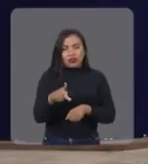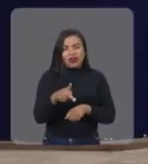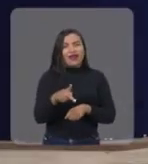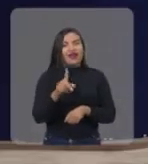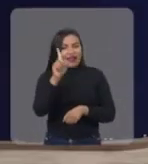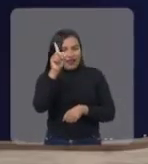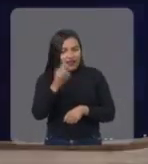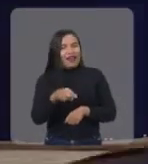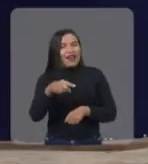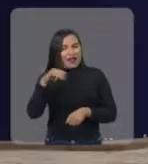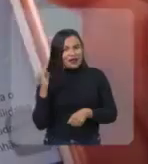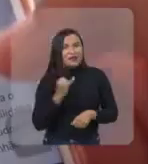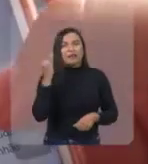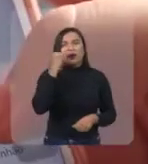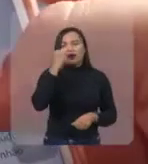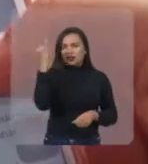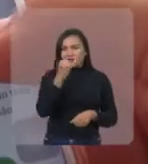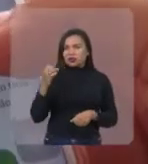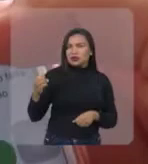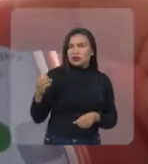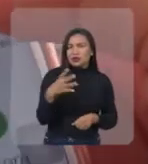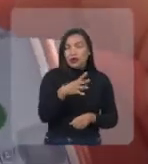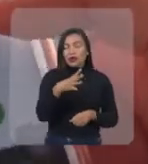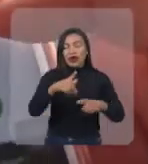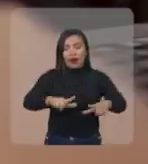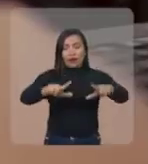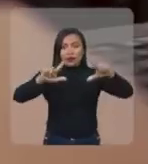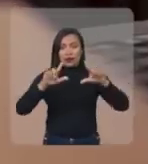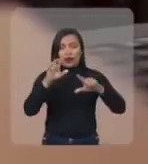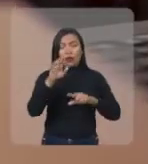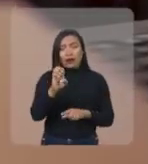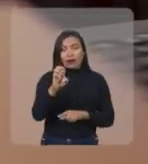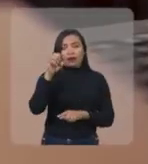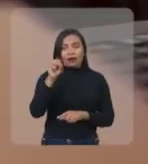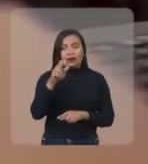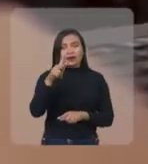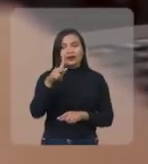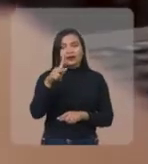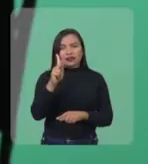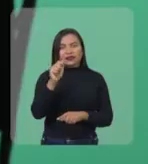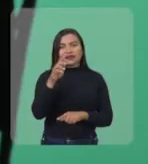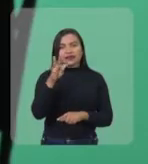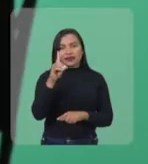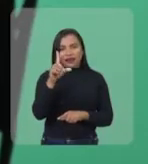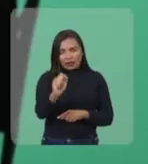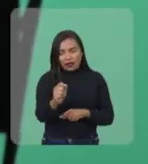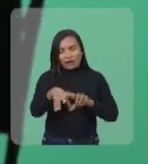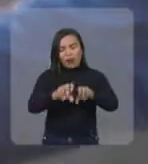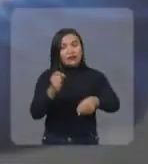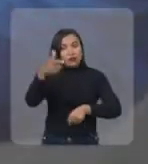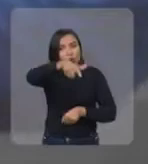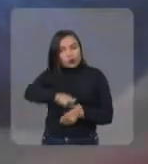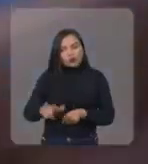desenvolver alternativas inovadoras por meio da plataforma Escada, aliada ao compromisso da CAPES com a formação continuada de